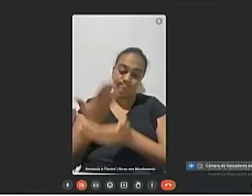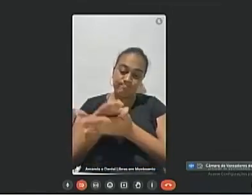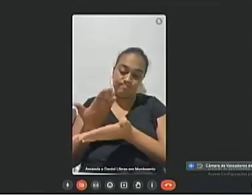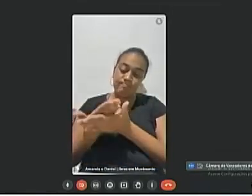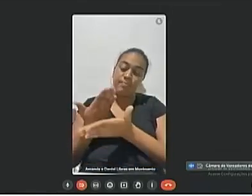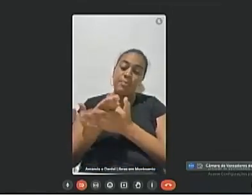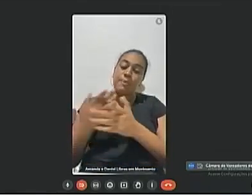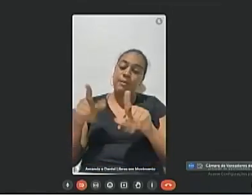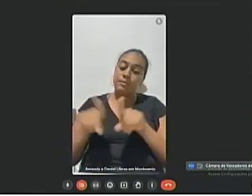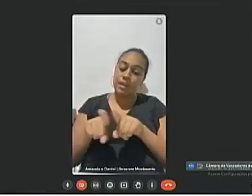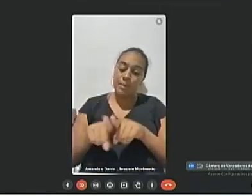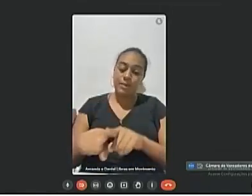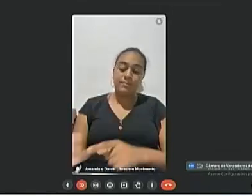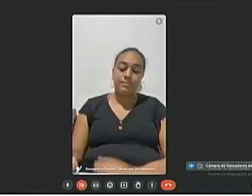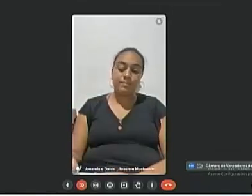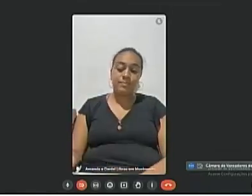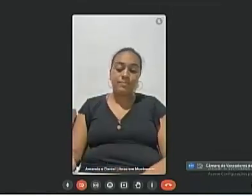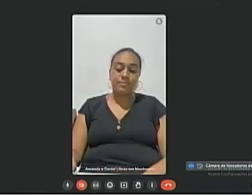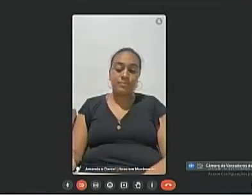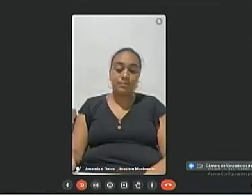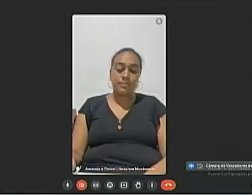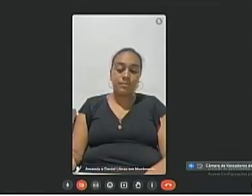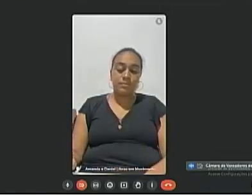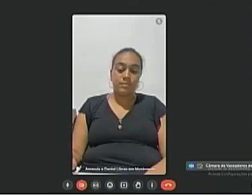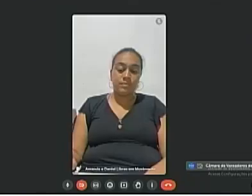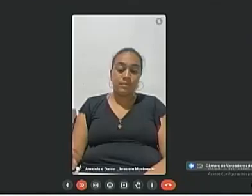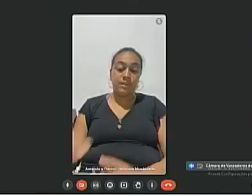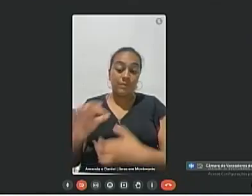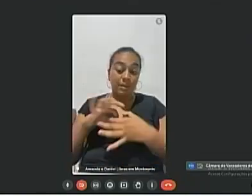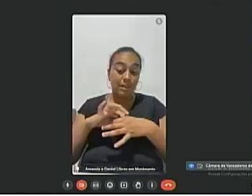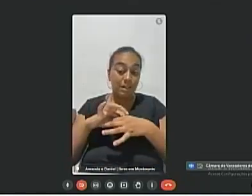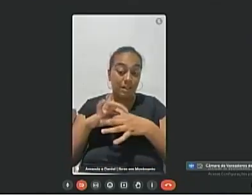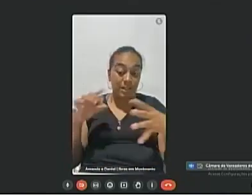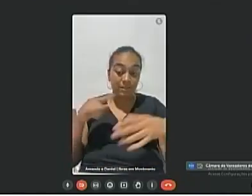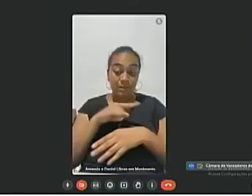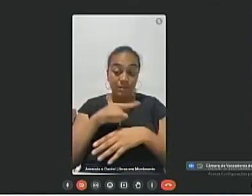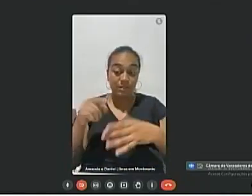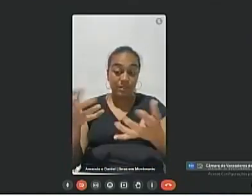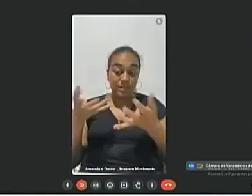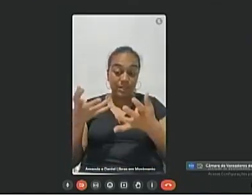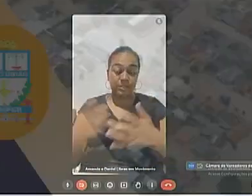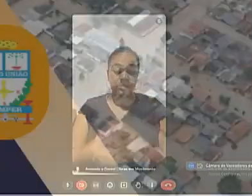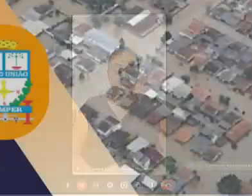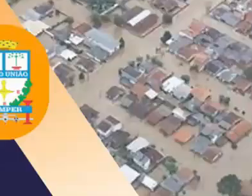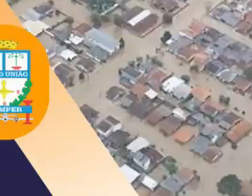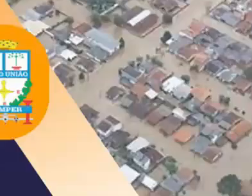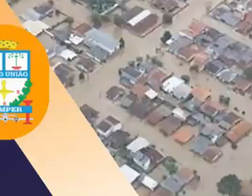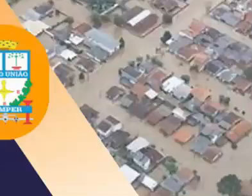por muito tempo. Então, eu fico à disposição de qualquer um que queira tirar dúvidas.